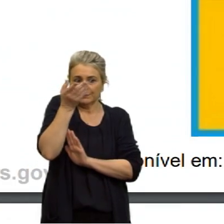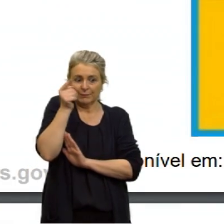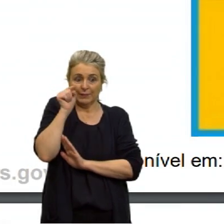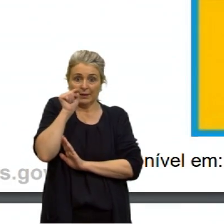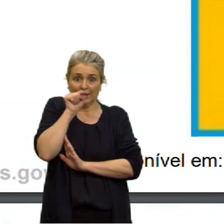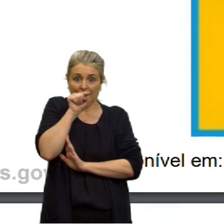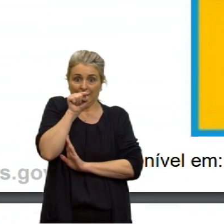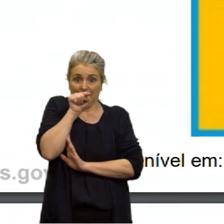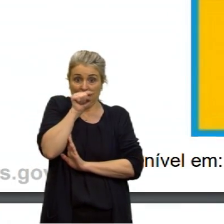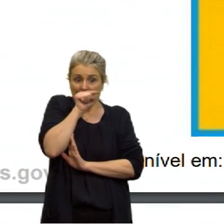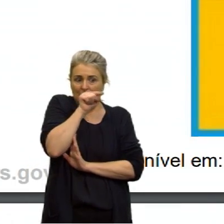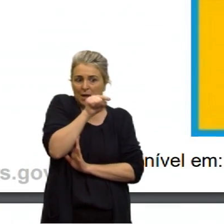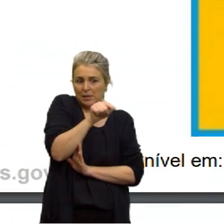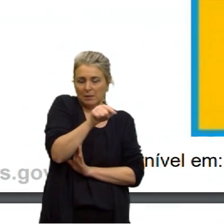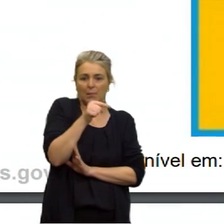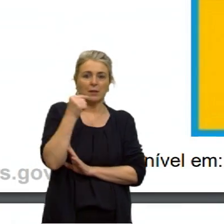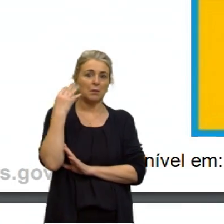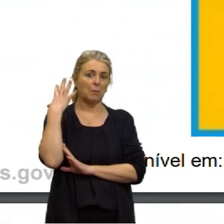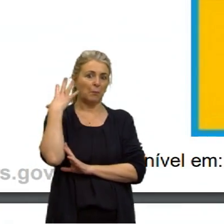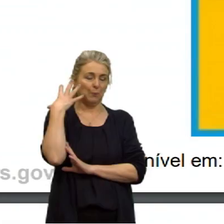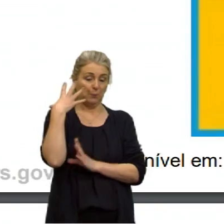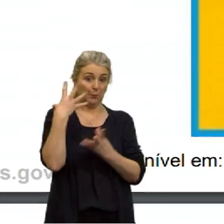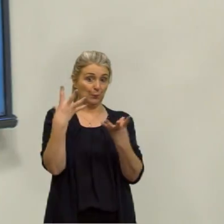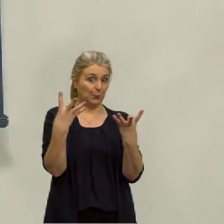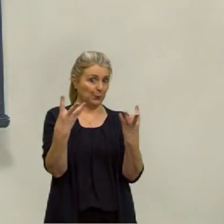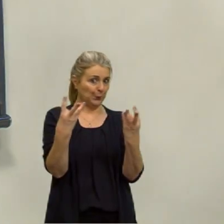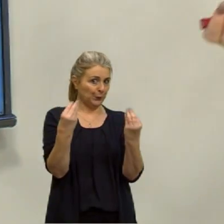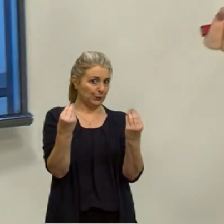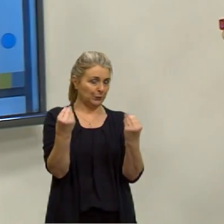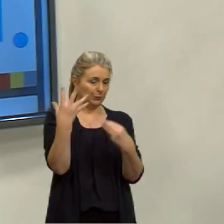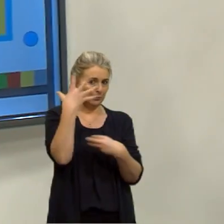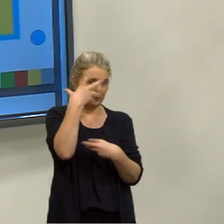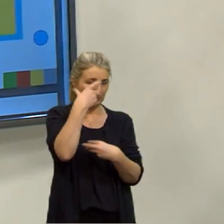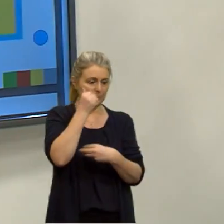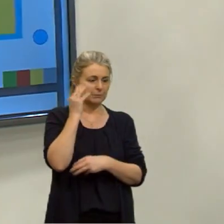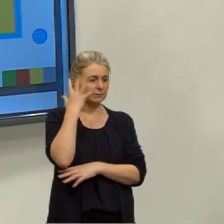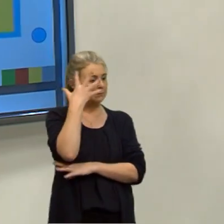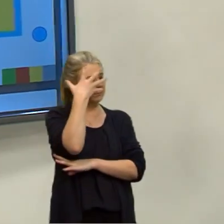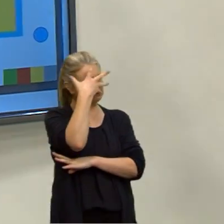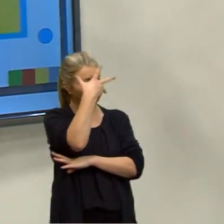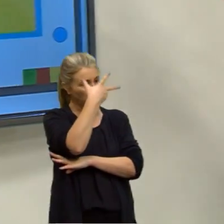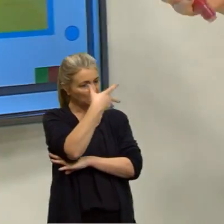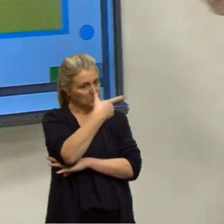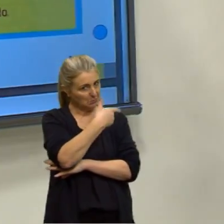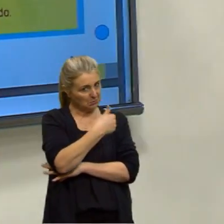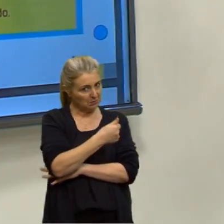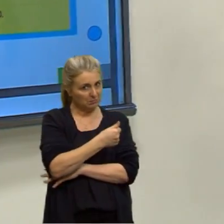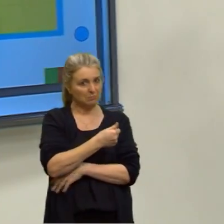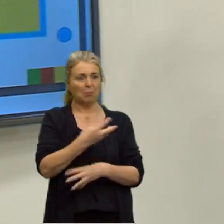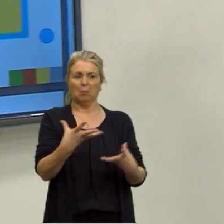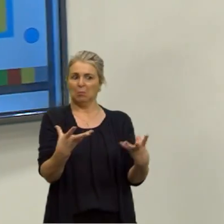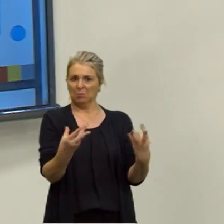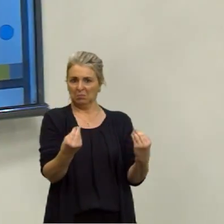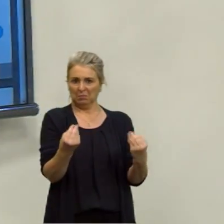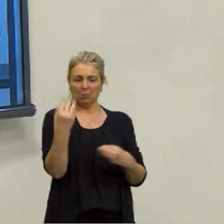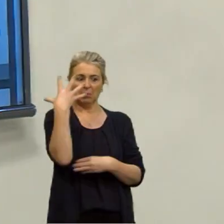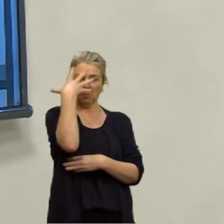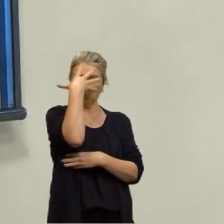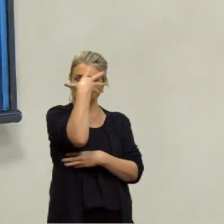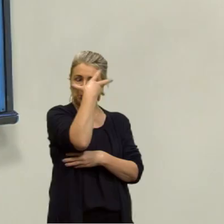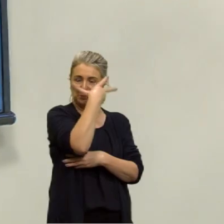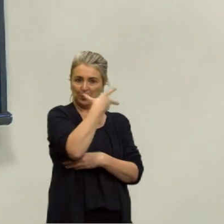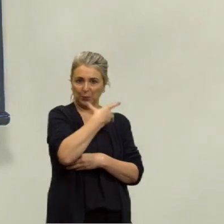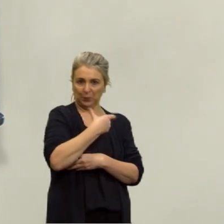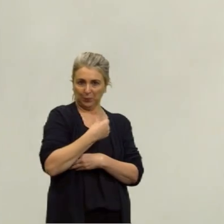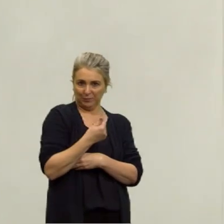rapaz é muito lindo ele é bastante lindo eu tô usando aquele muito aquele bastante